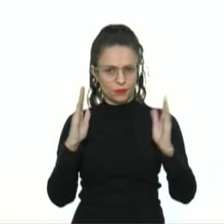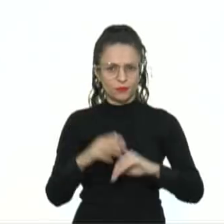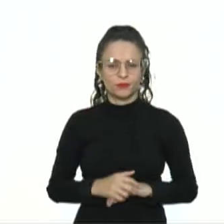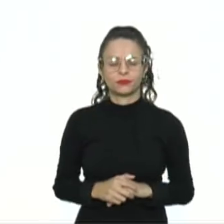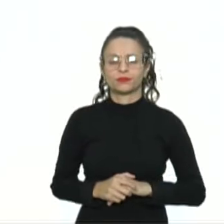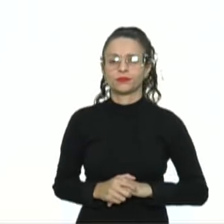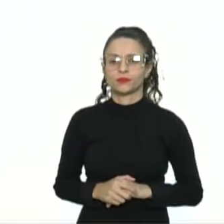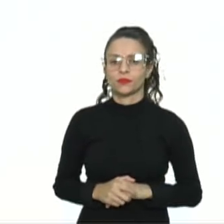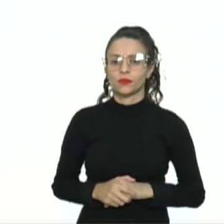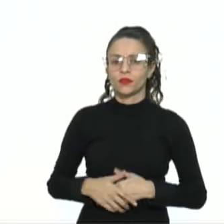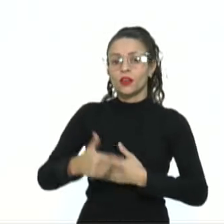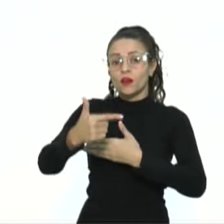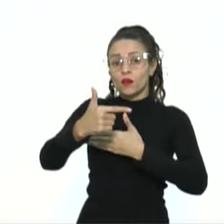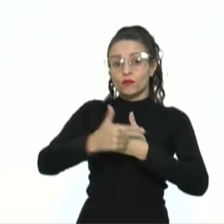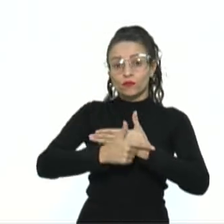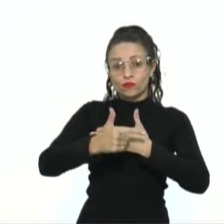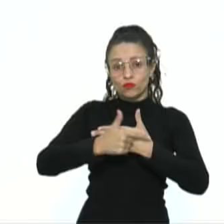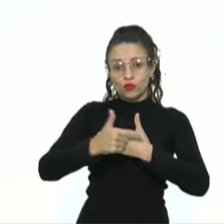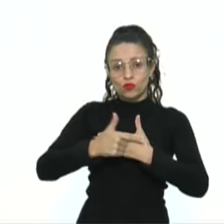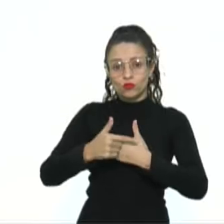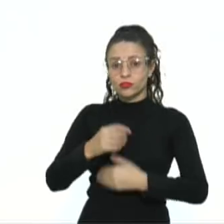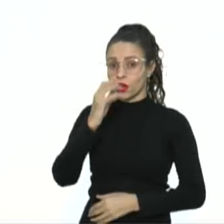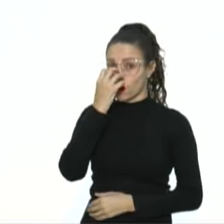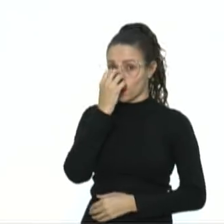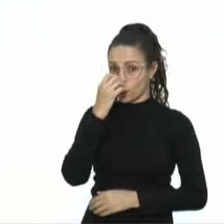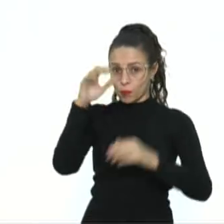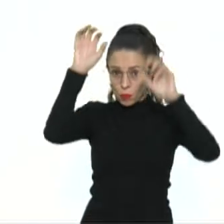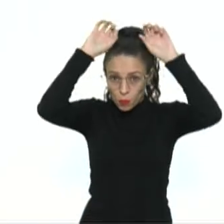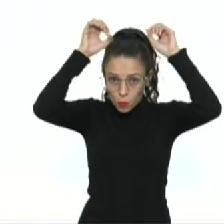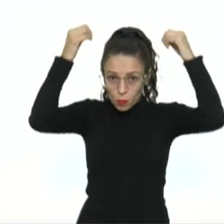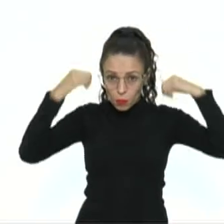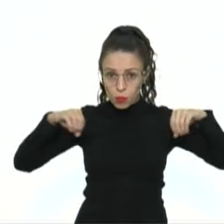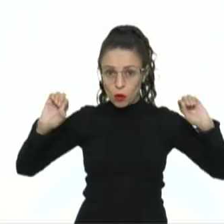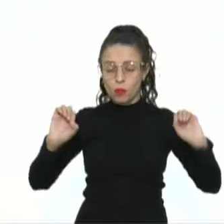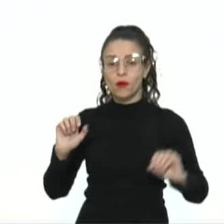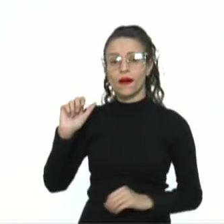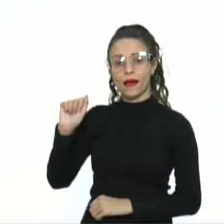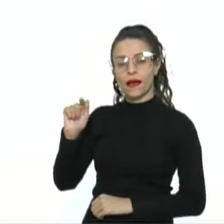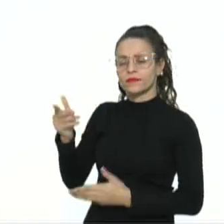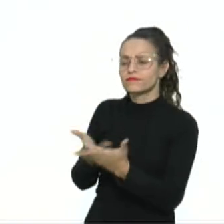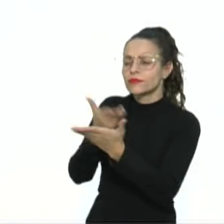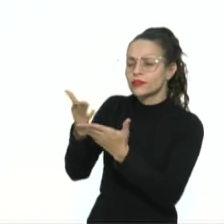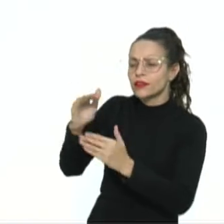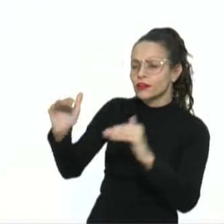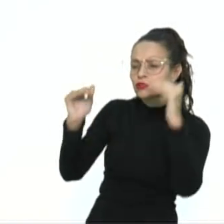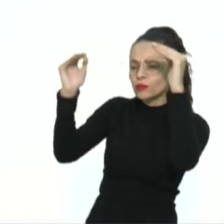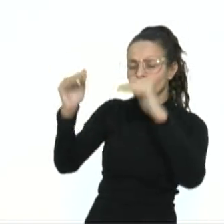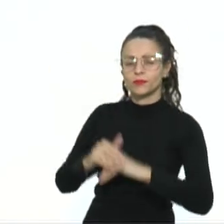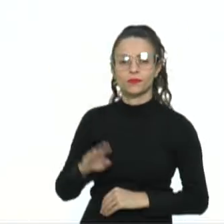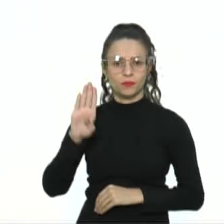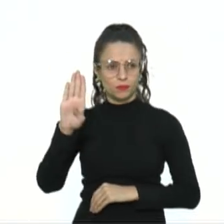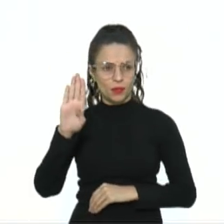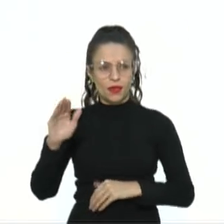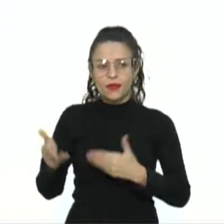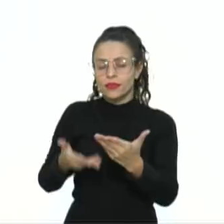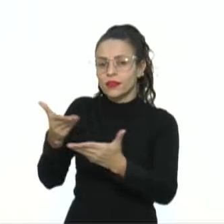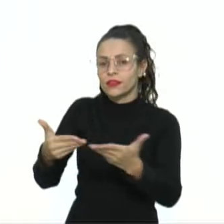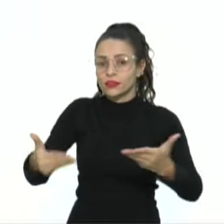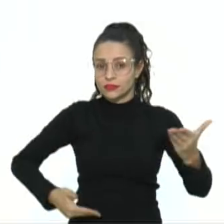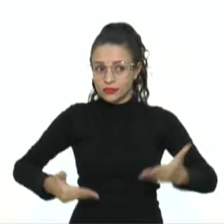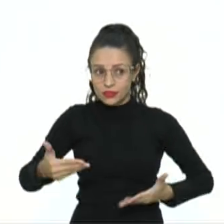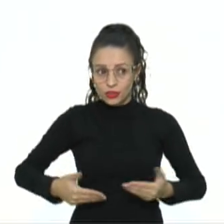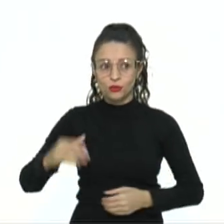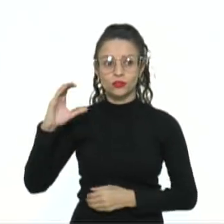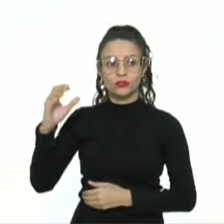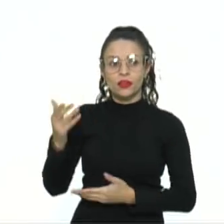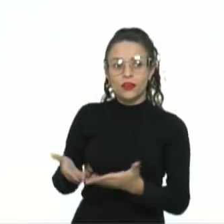Qual era a função do bobo da corte? Letra A. Entreter a nobreza. Letra B. Entreter os servos. Letra C. Entreter